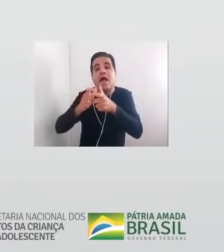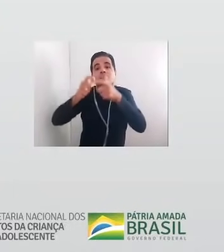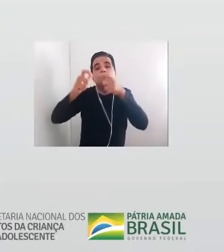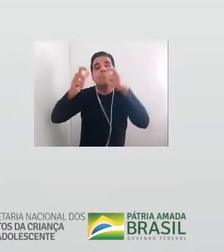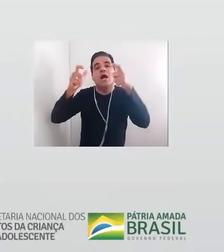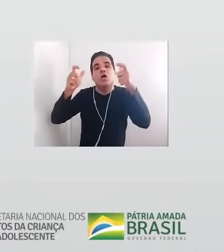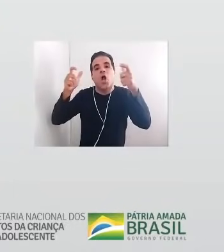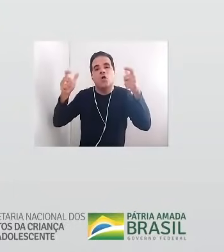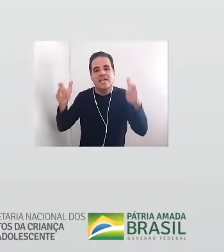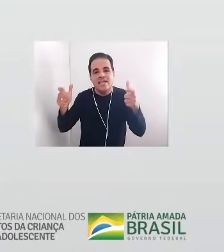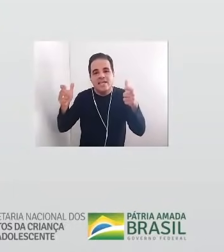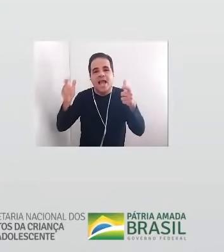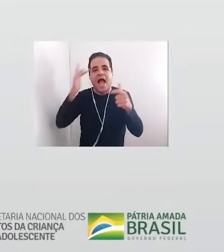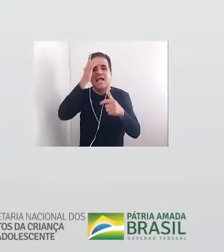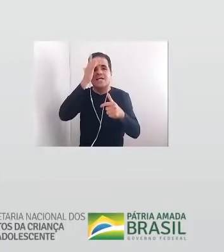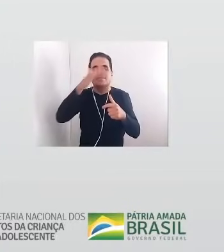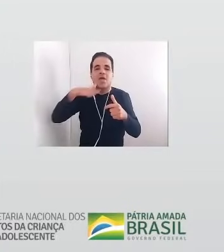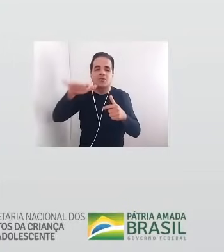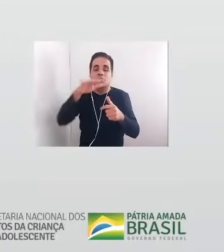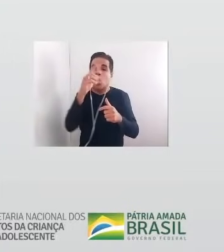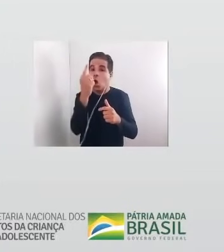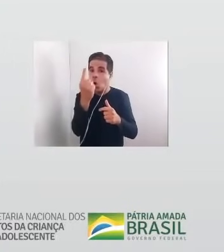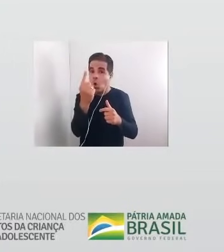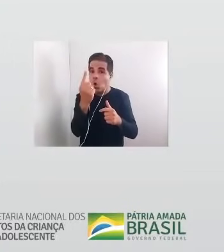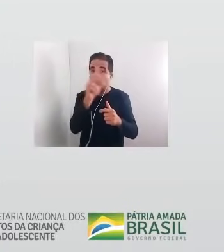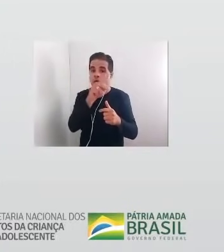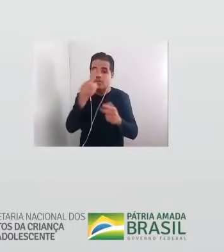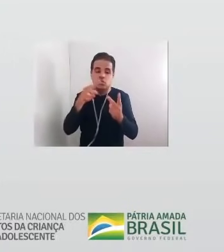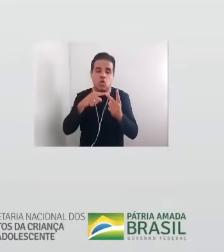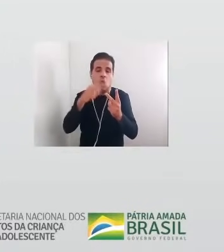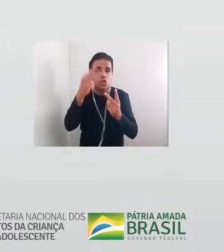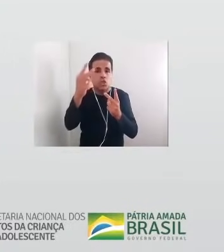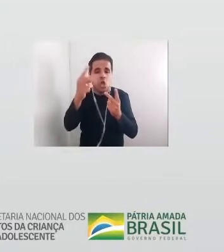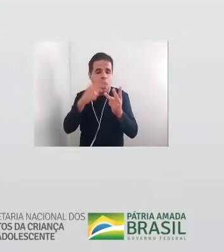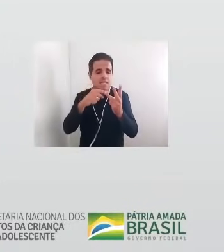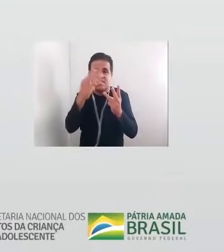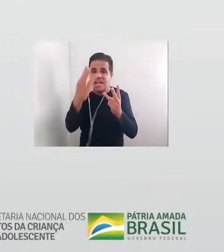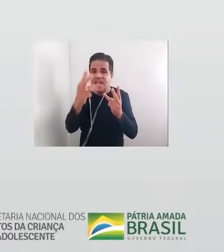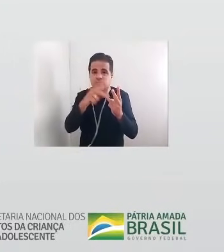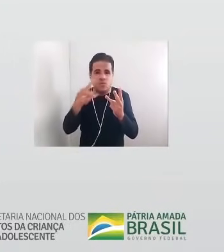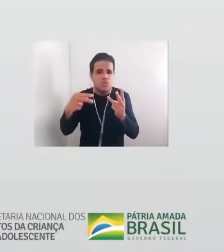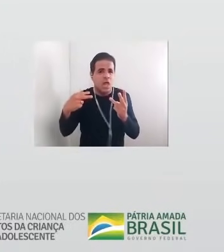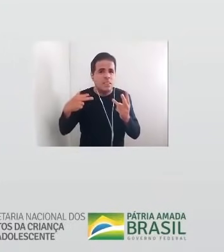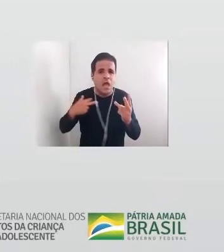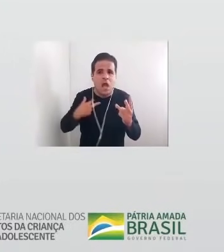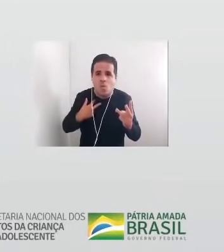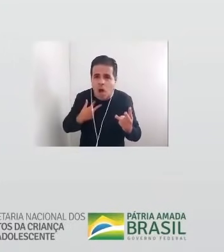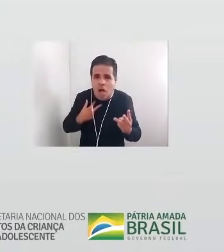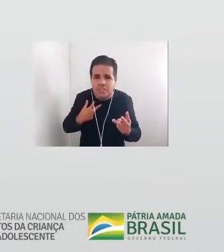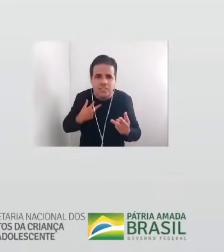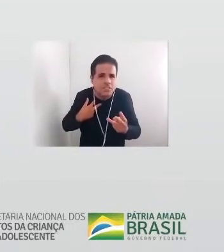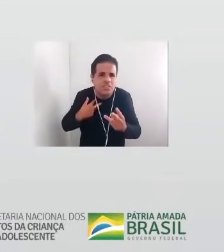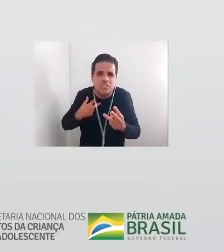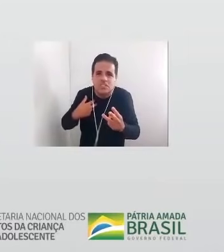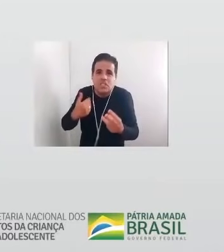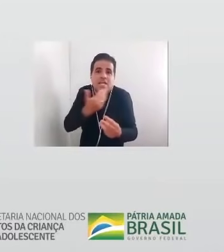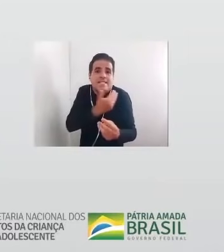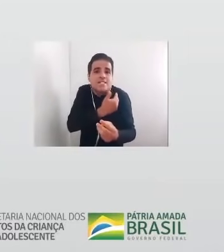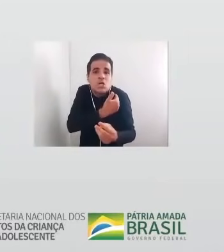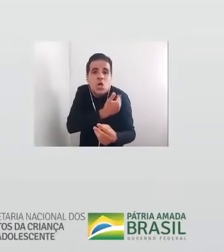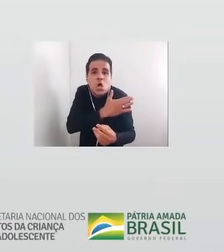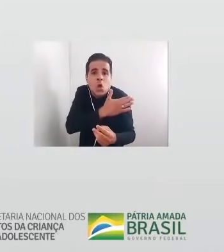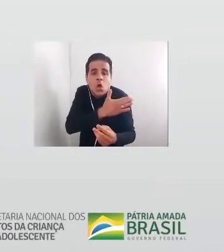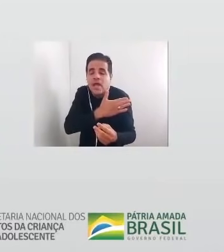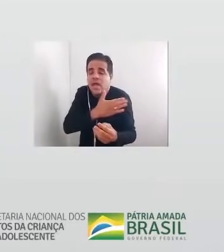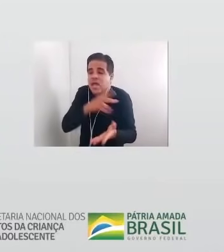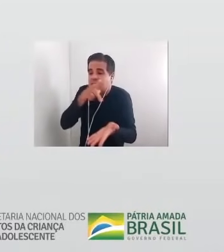população. Então, um professor, dois ou três, não podem se imiscuir da realidade